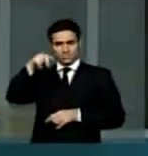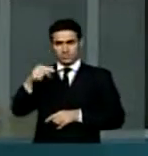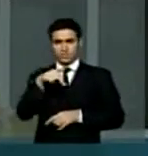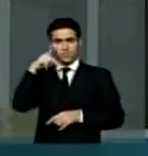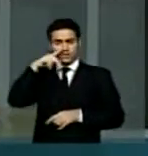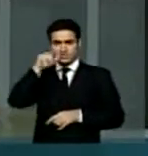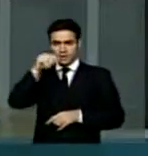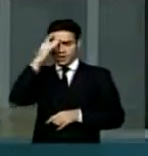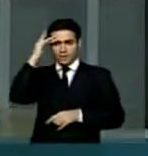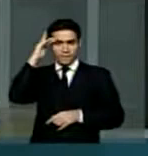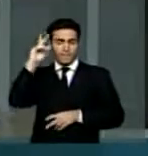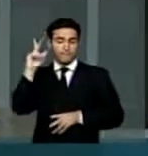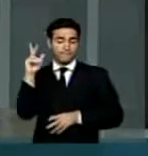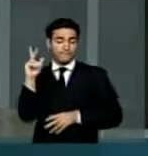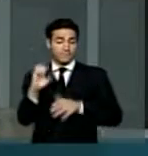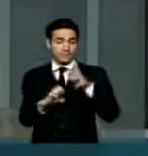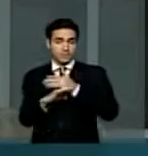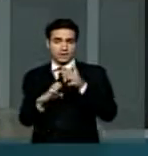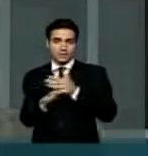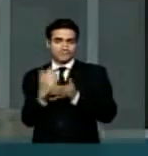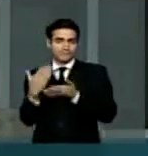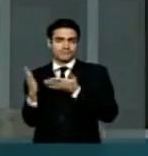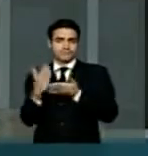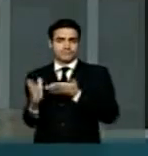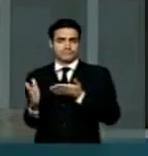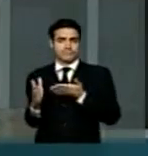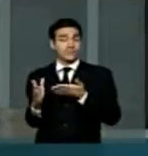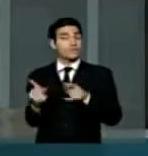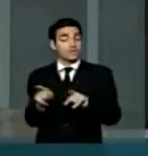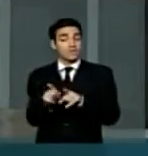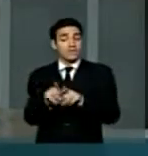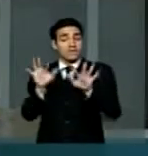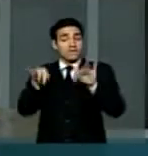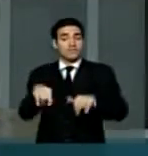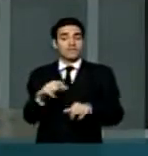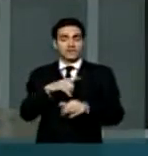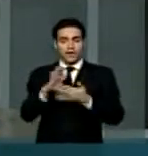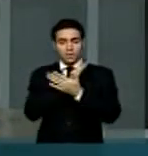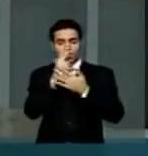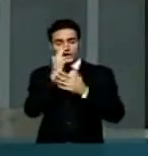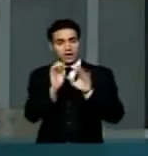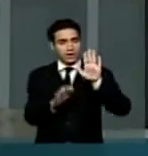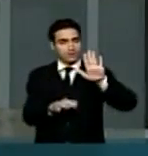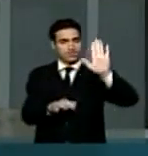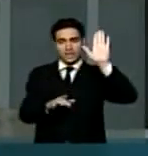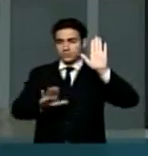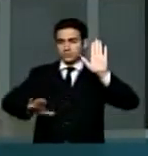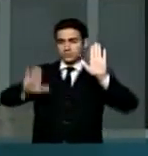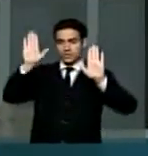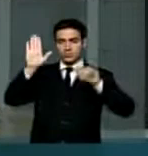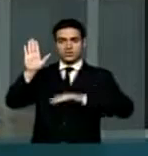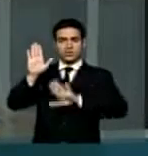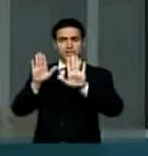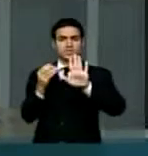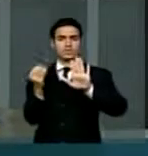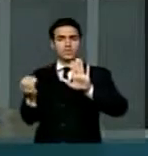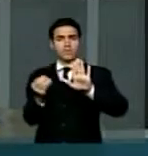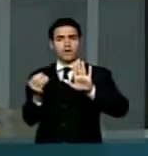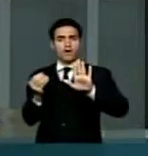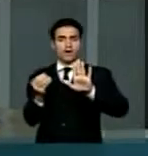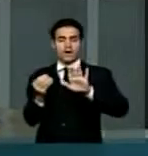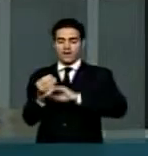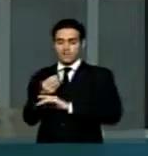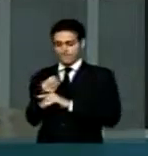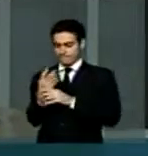determinadas candidaturas. E para que possamos desconstruir uma lógica onde candidaturas são elaboradas a partir dos fornos do